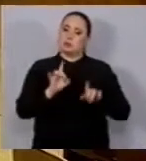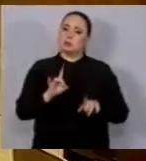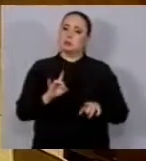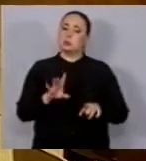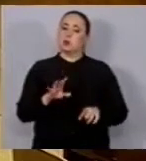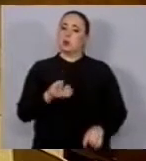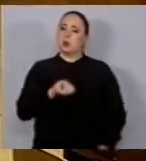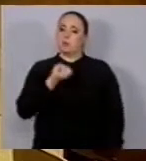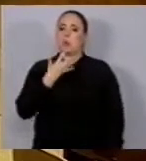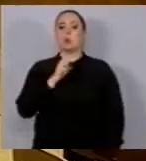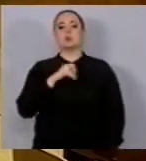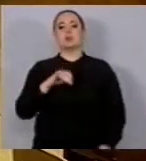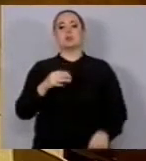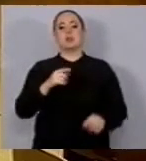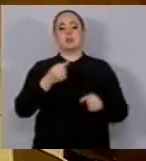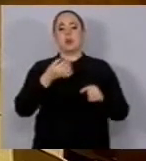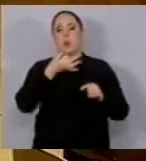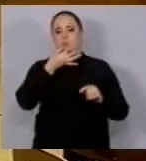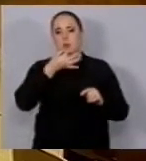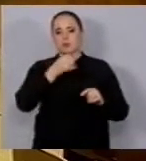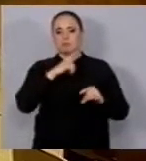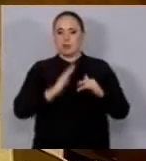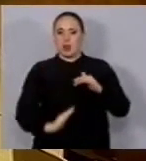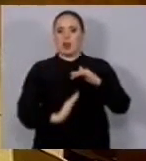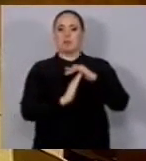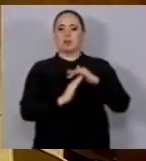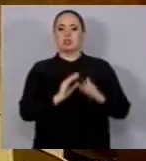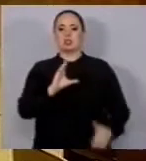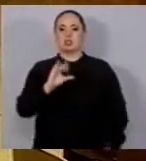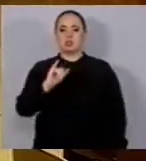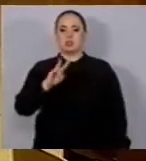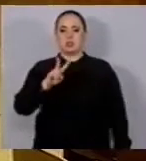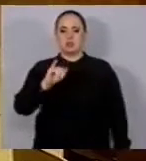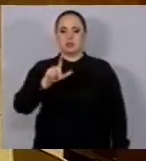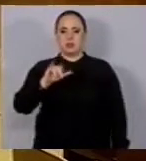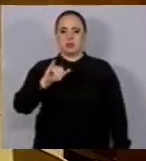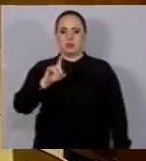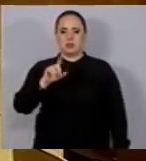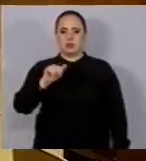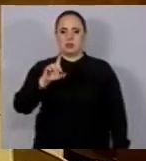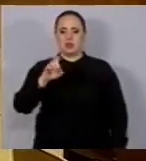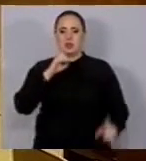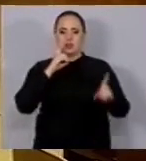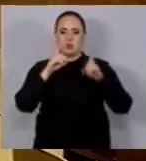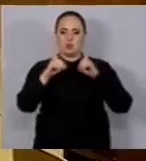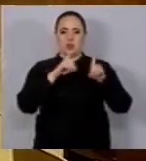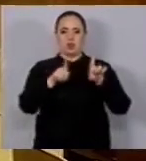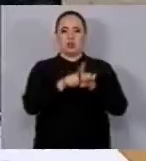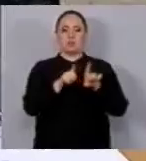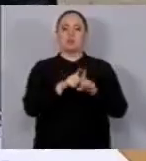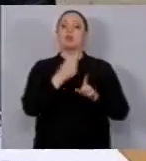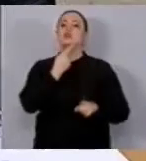fecundas se exercidas no limite da civilidade, do diálogo e do espírito